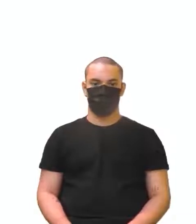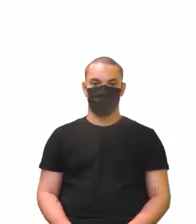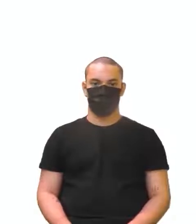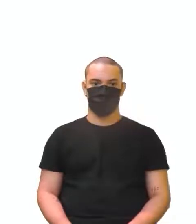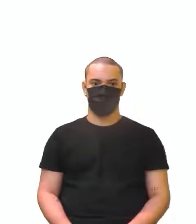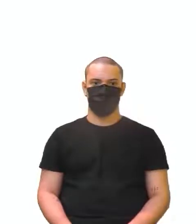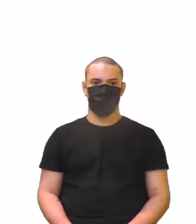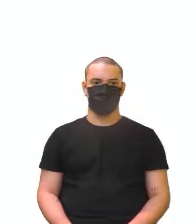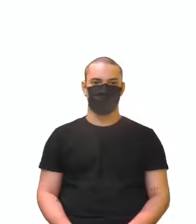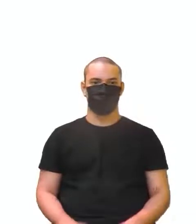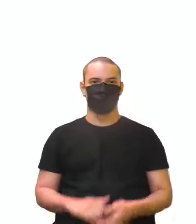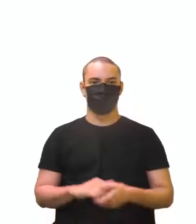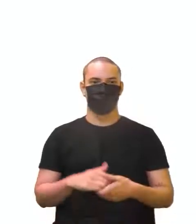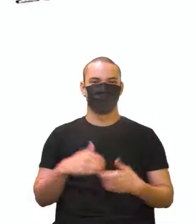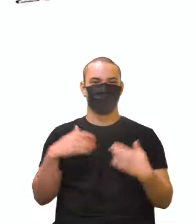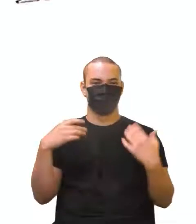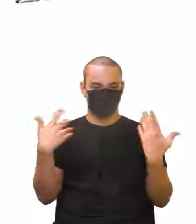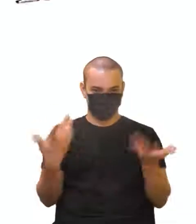Vamos lá.